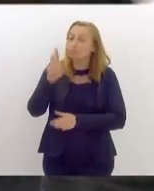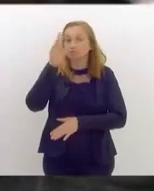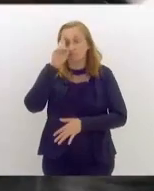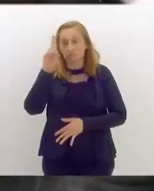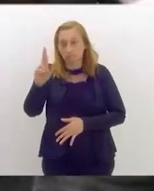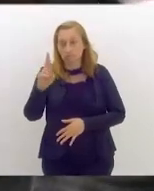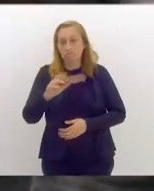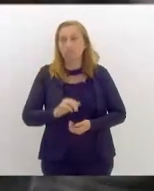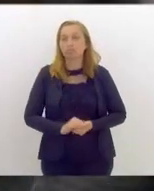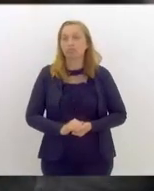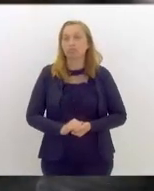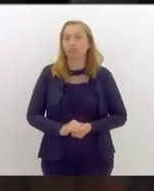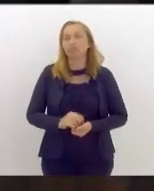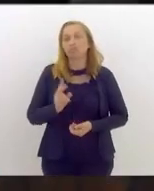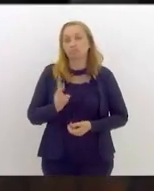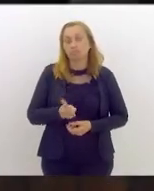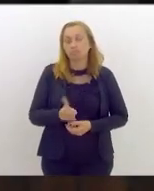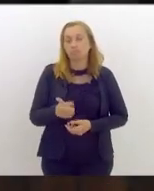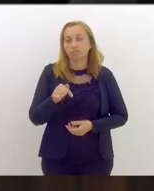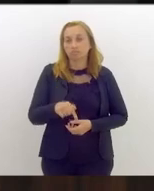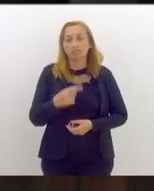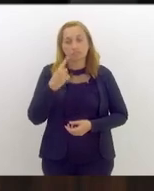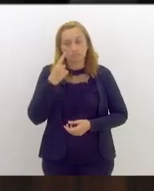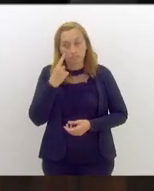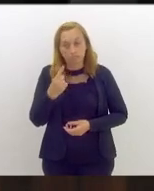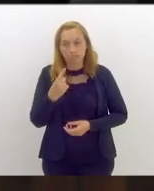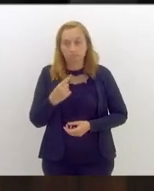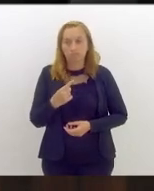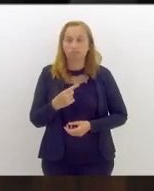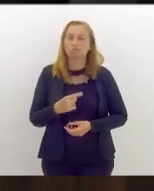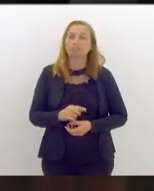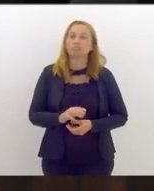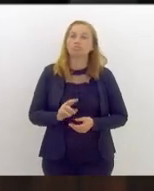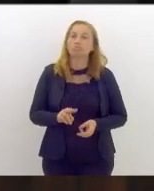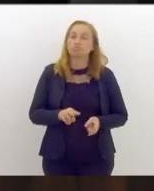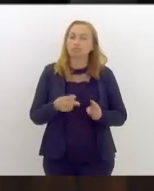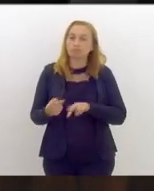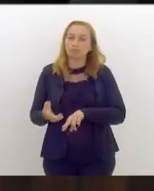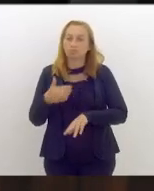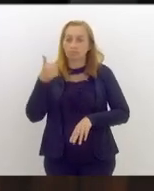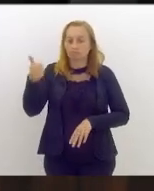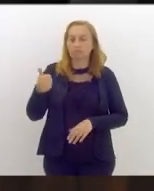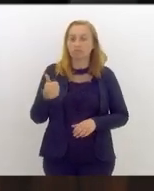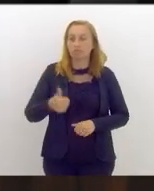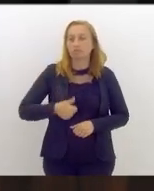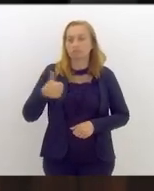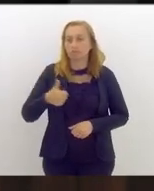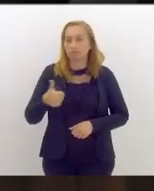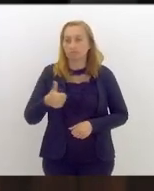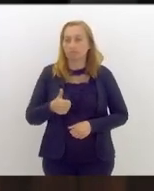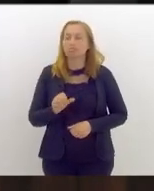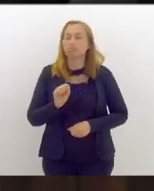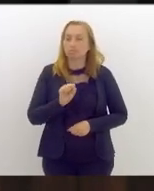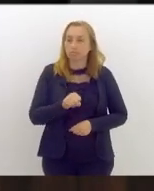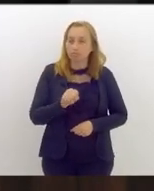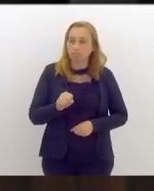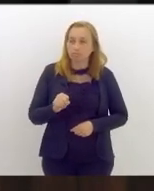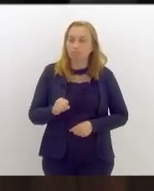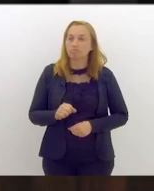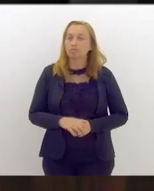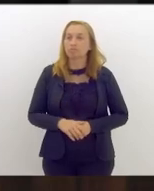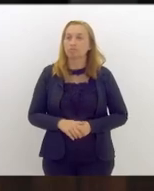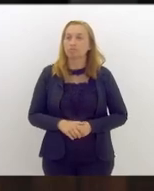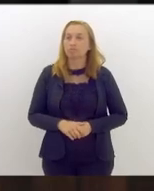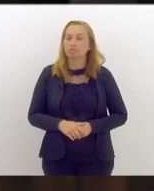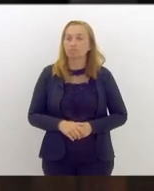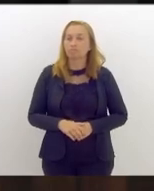não sei como sempre aqui a gente procura ouvir e dar um encaminhamento da melhor forma primeiro ao presidente sim de ter